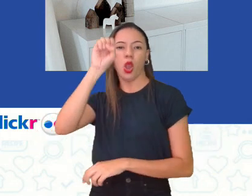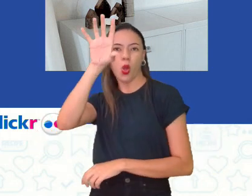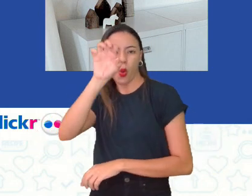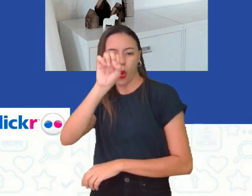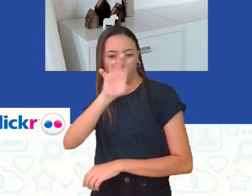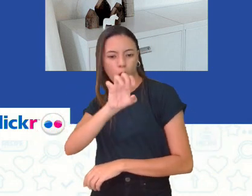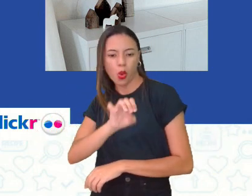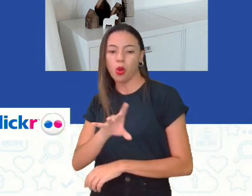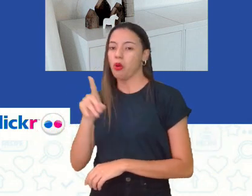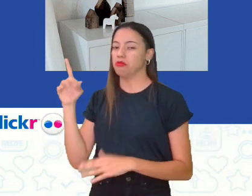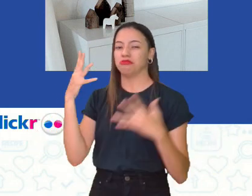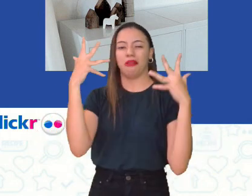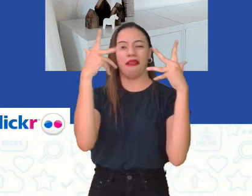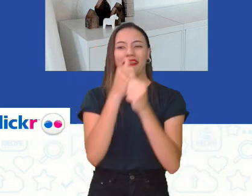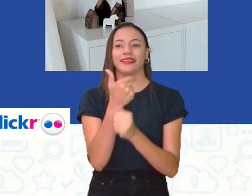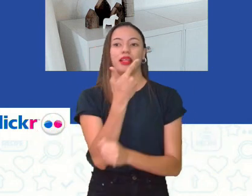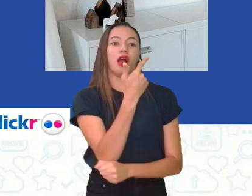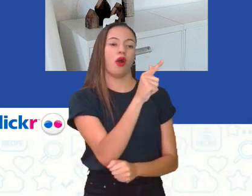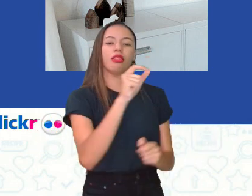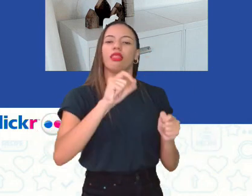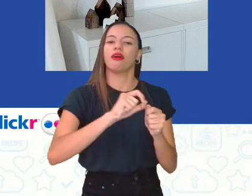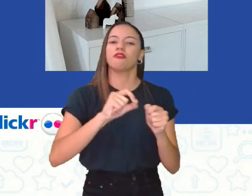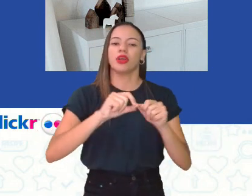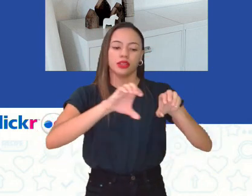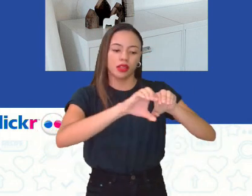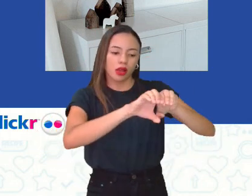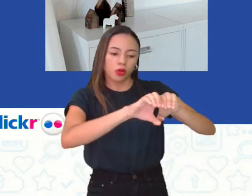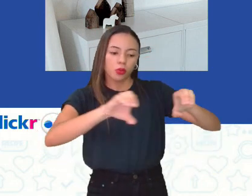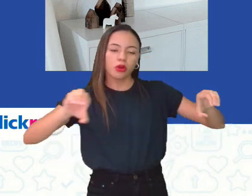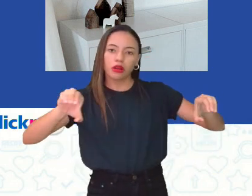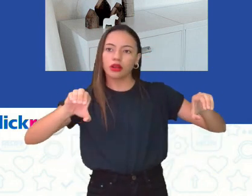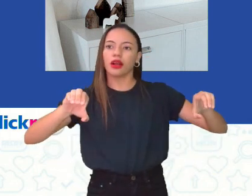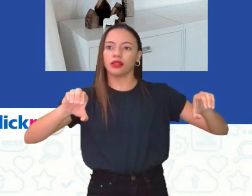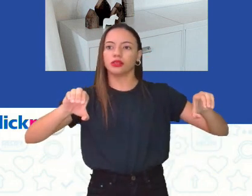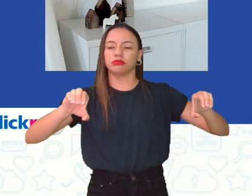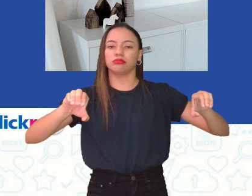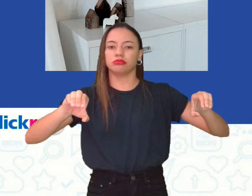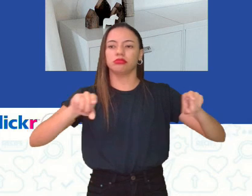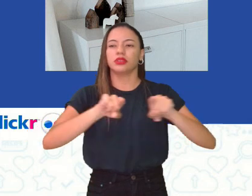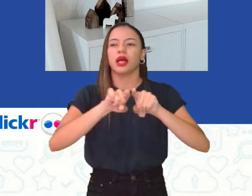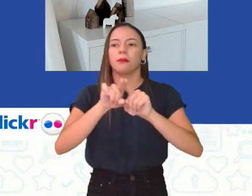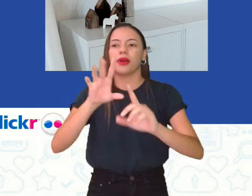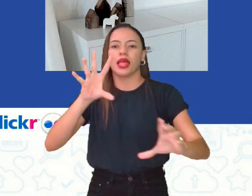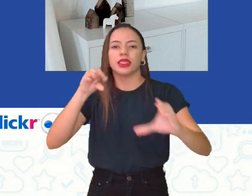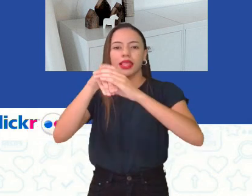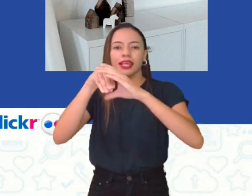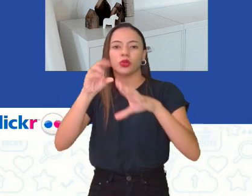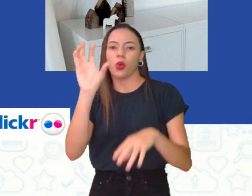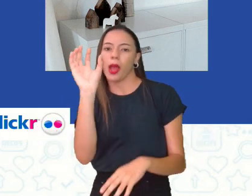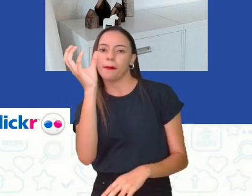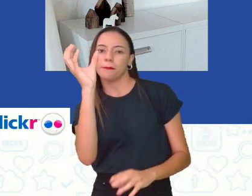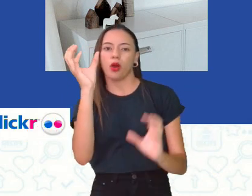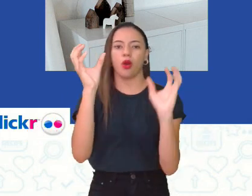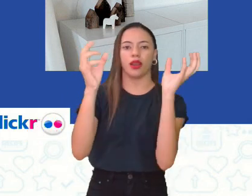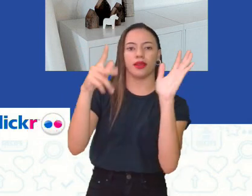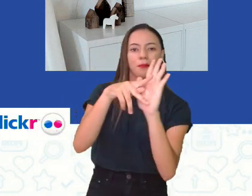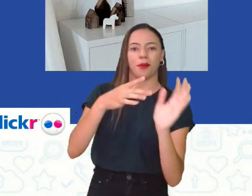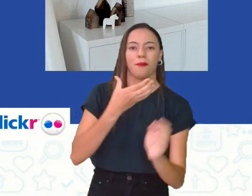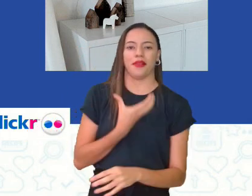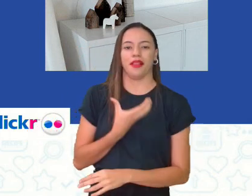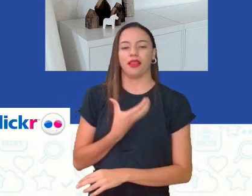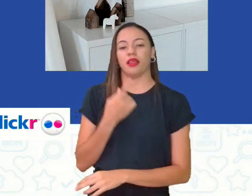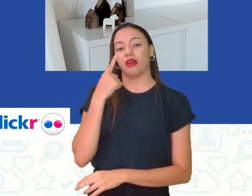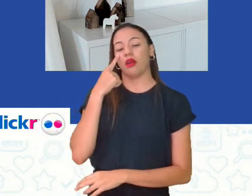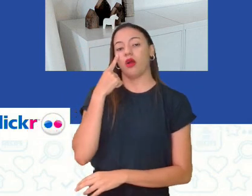linda. Essa outra feita com cano presa na parede e as bolinhas estão dentro dos canos. E essa,